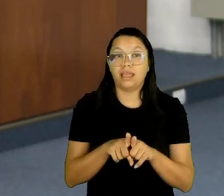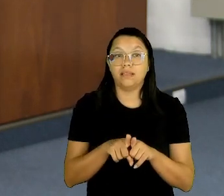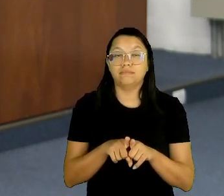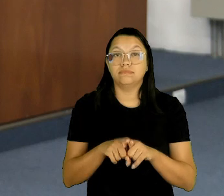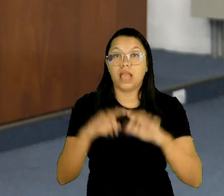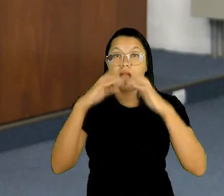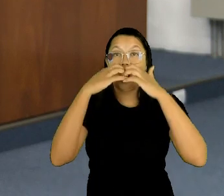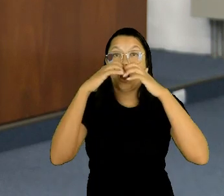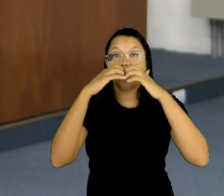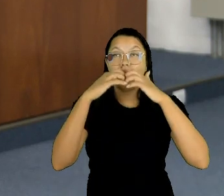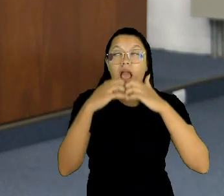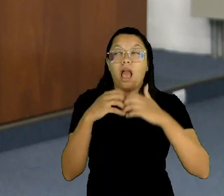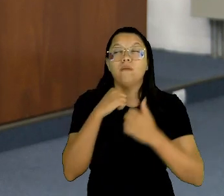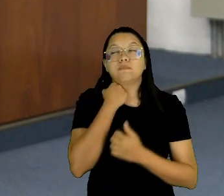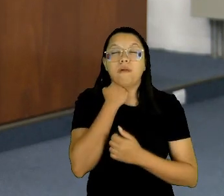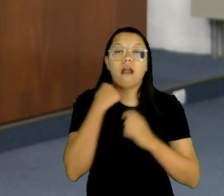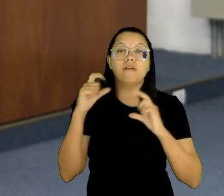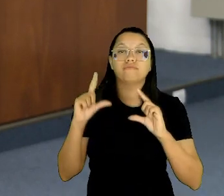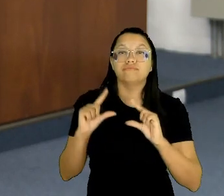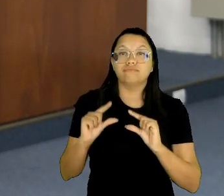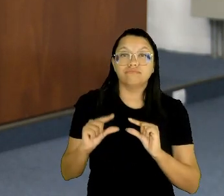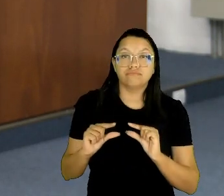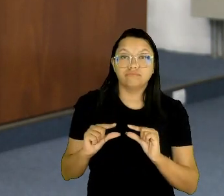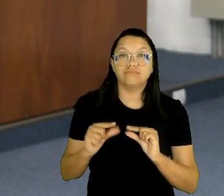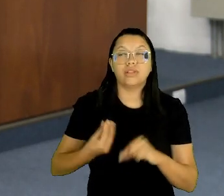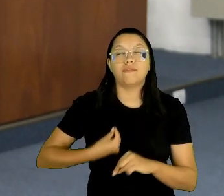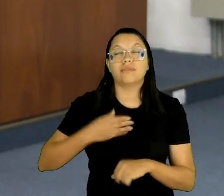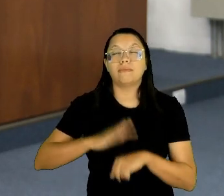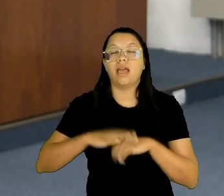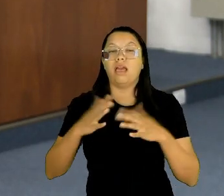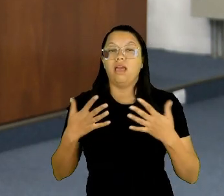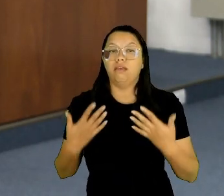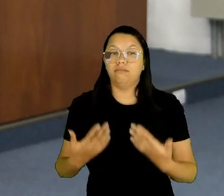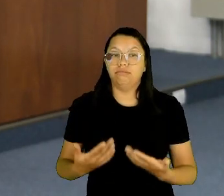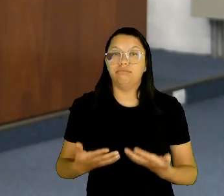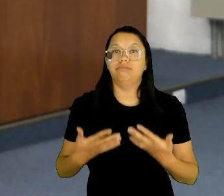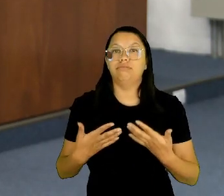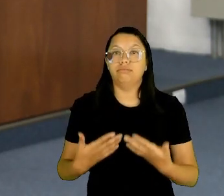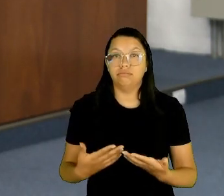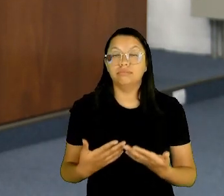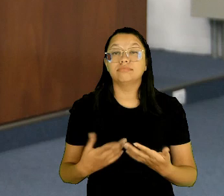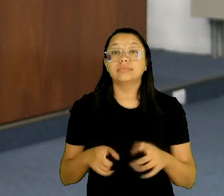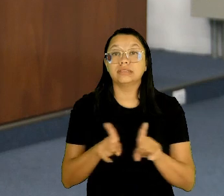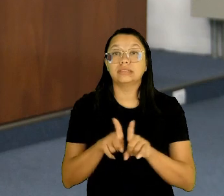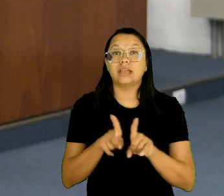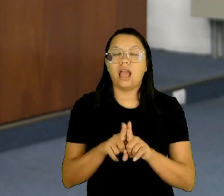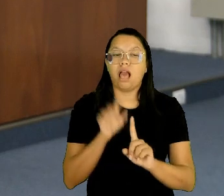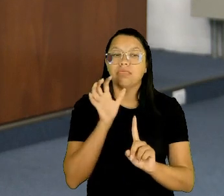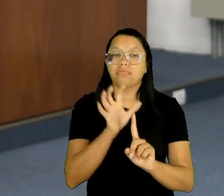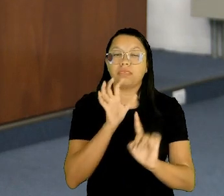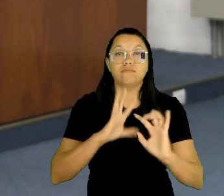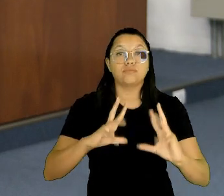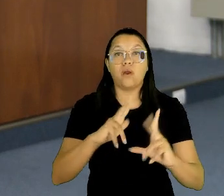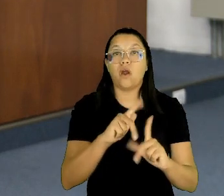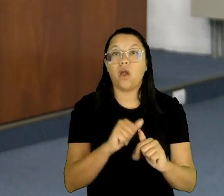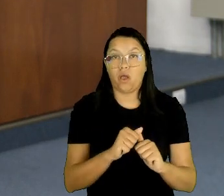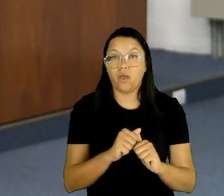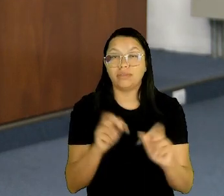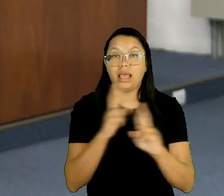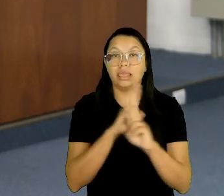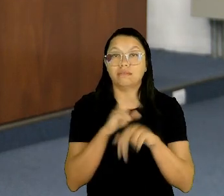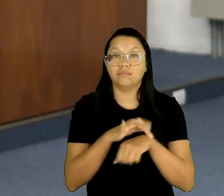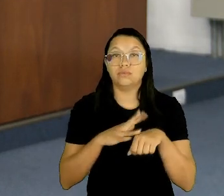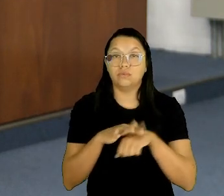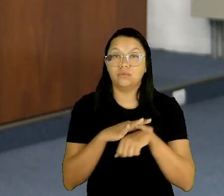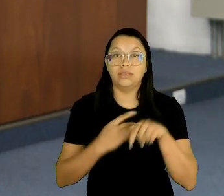uma mente sem estresse, uma vida um pouco mais leve, também interfere em todos esses fatores